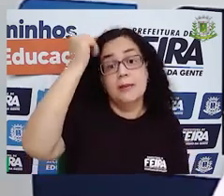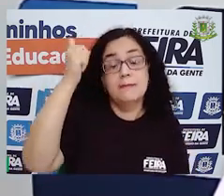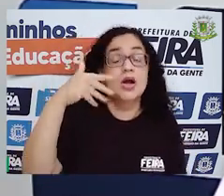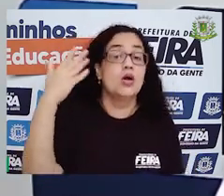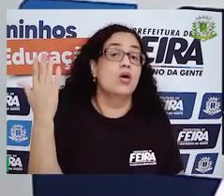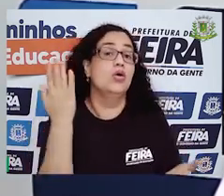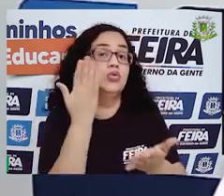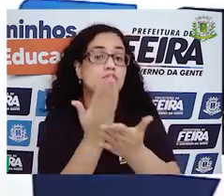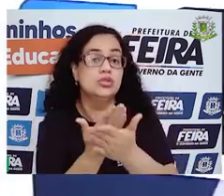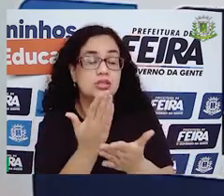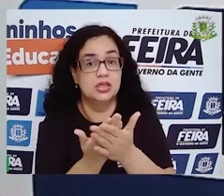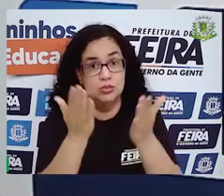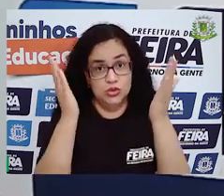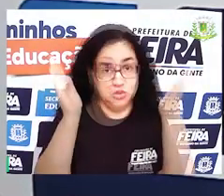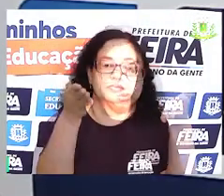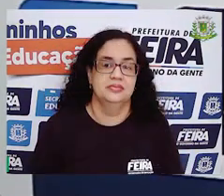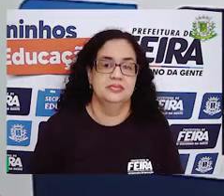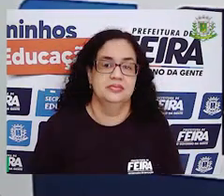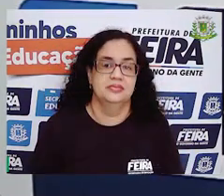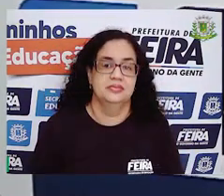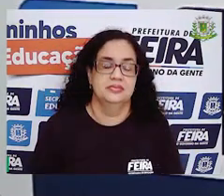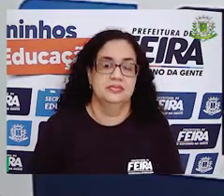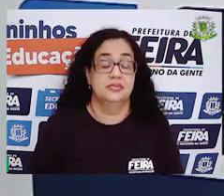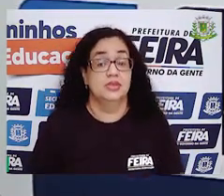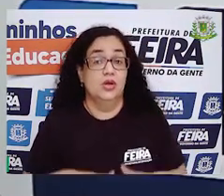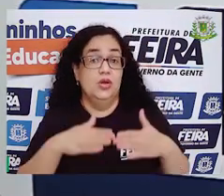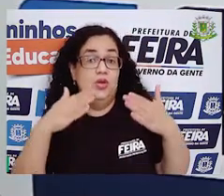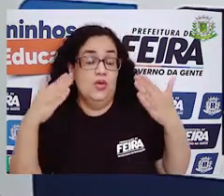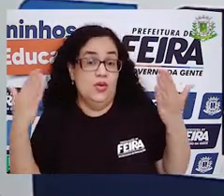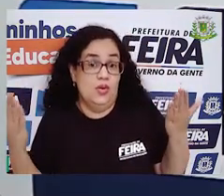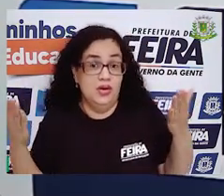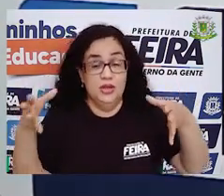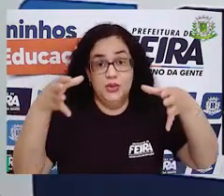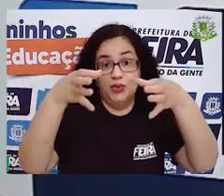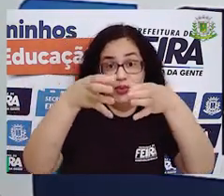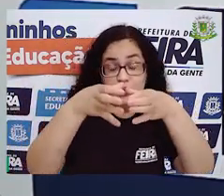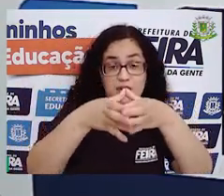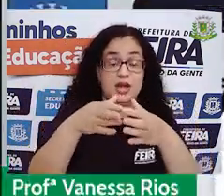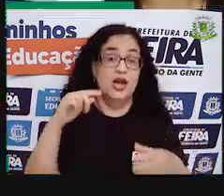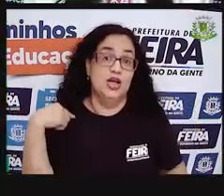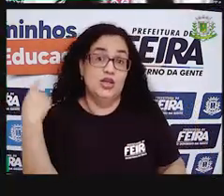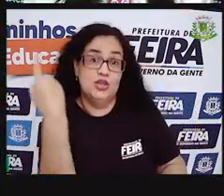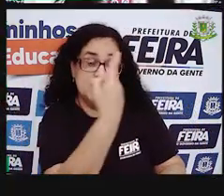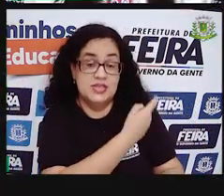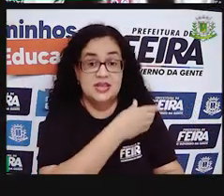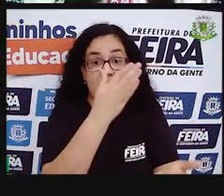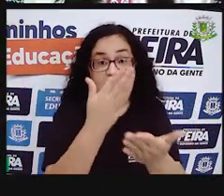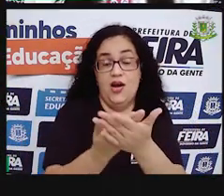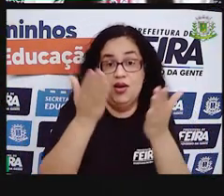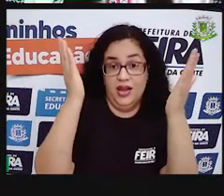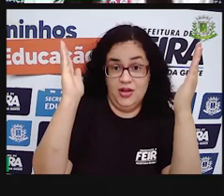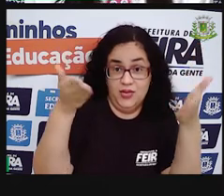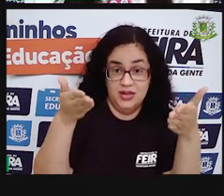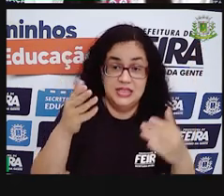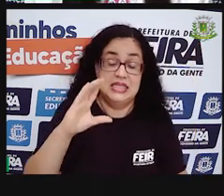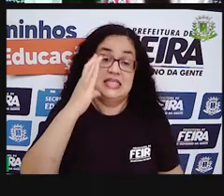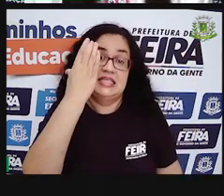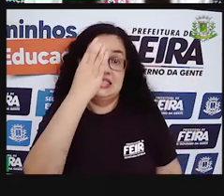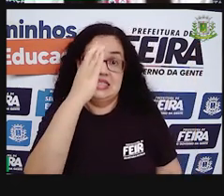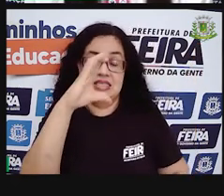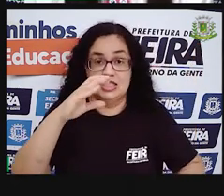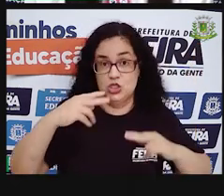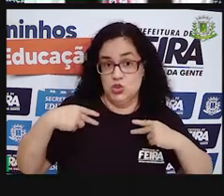que estudaremos hoje? Olha só, turma, nossa aula agora é de